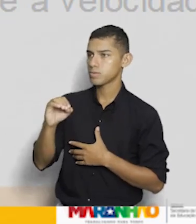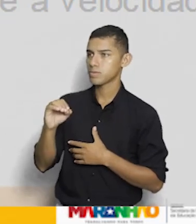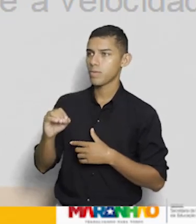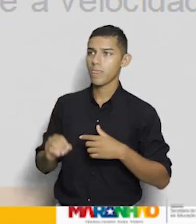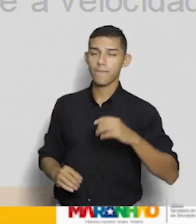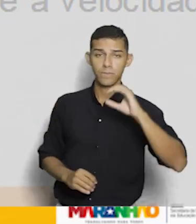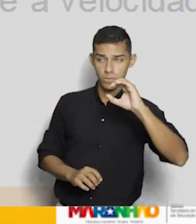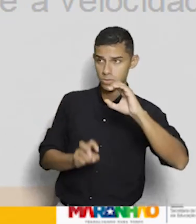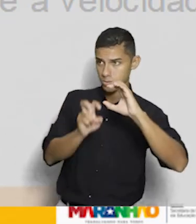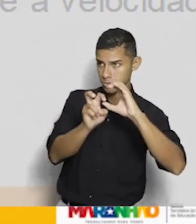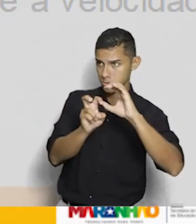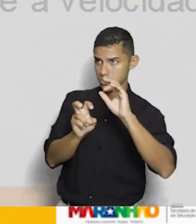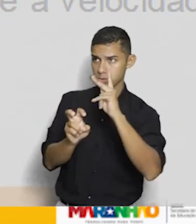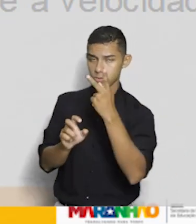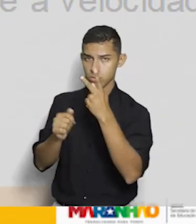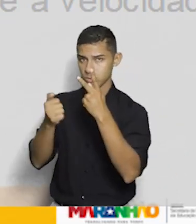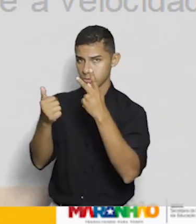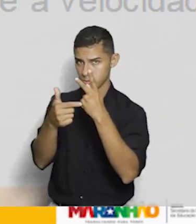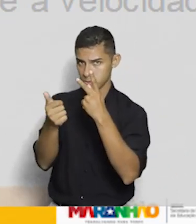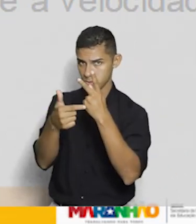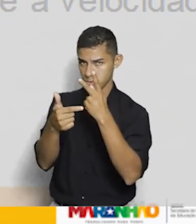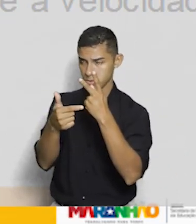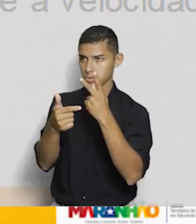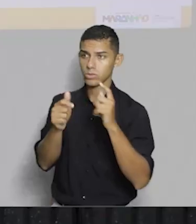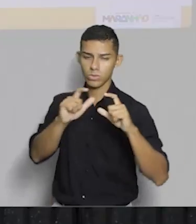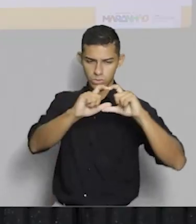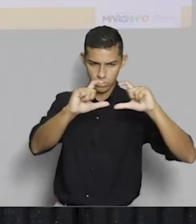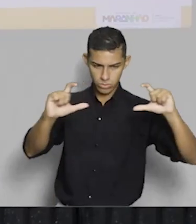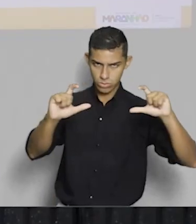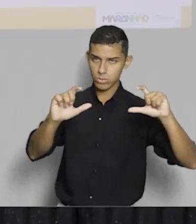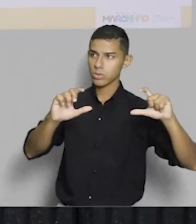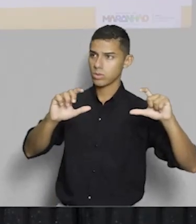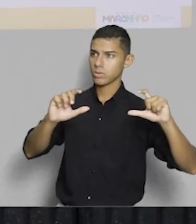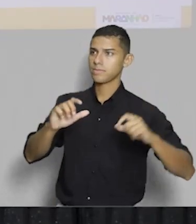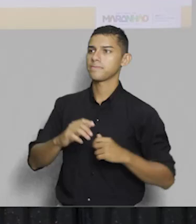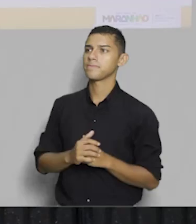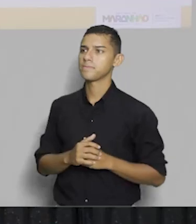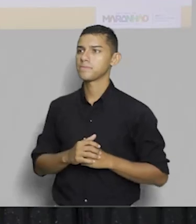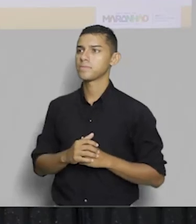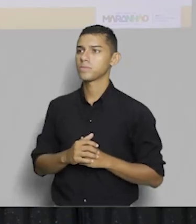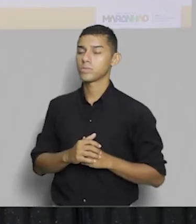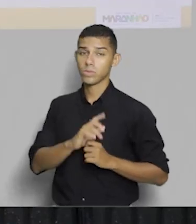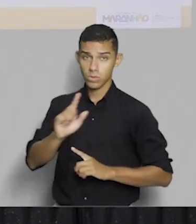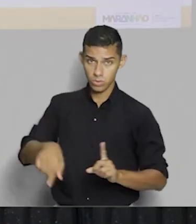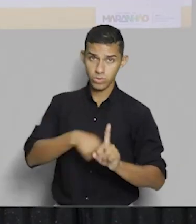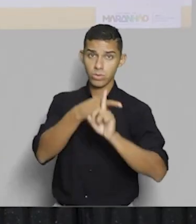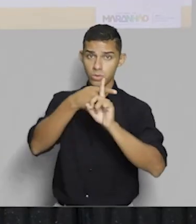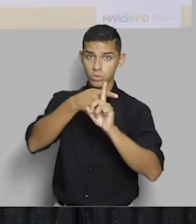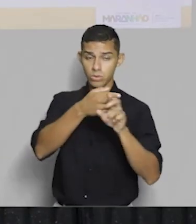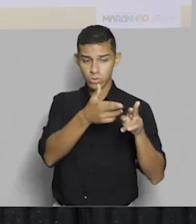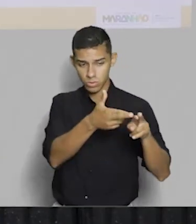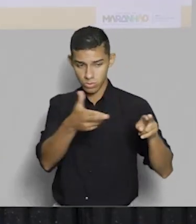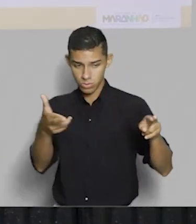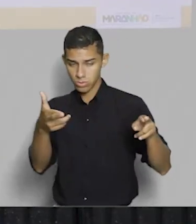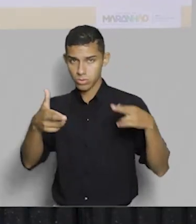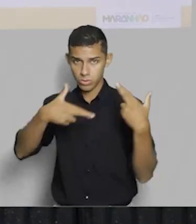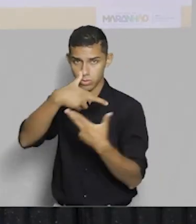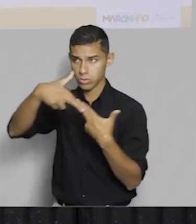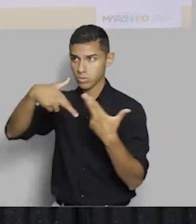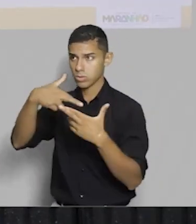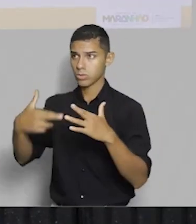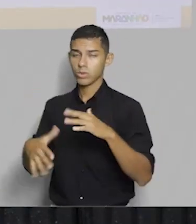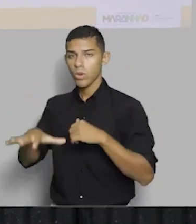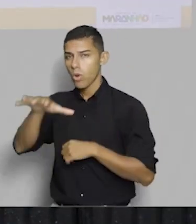C5 12 que é a forma molecular do pentano ele vai reagir com o oxigênio Porque sem